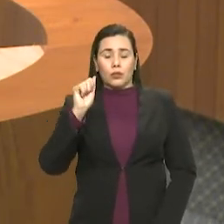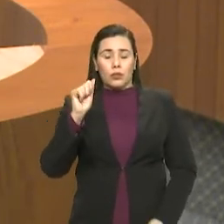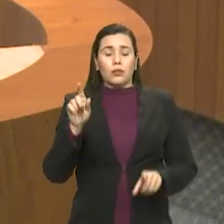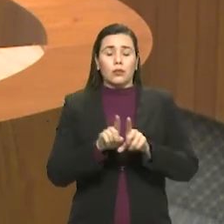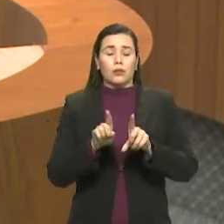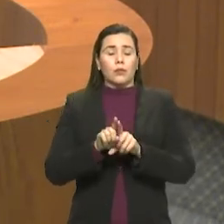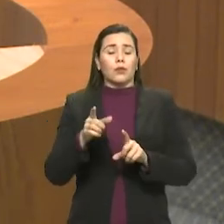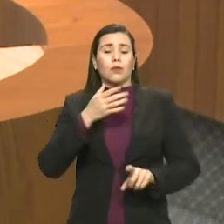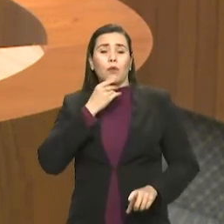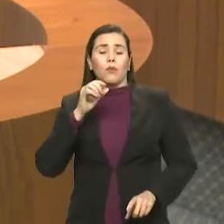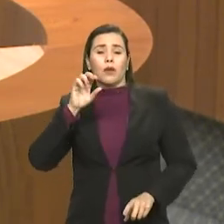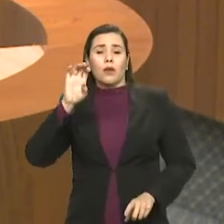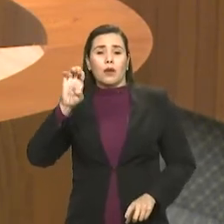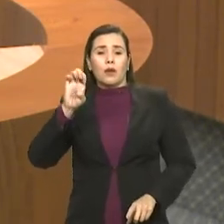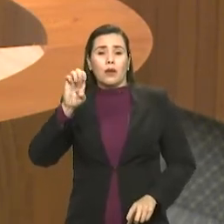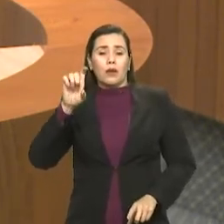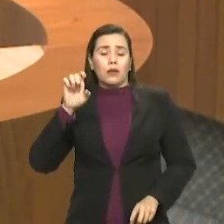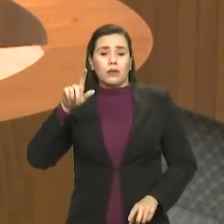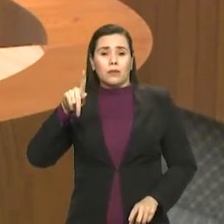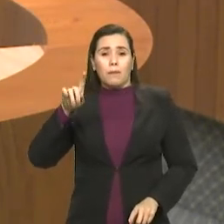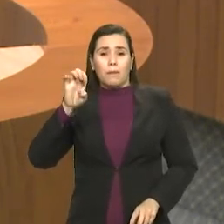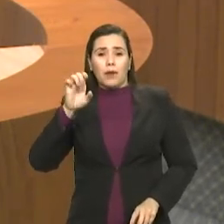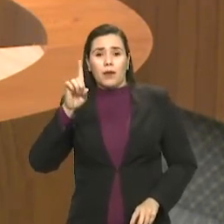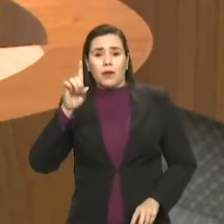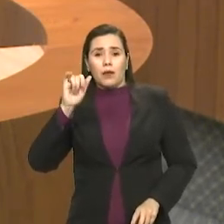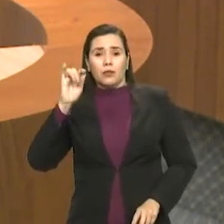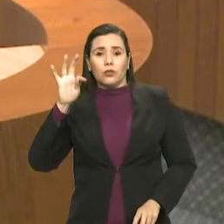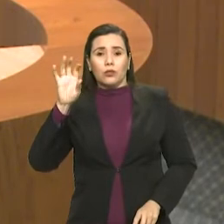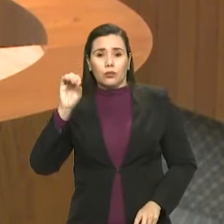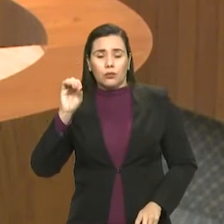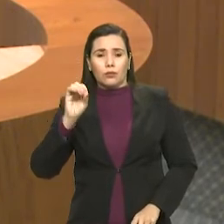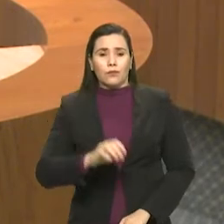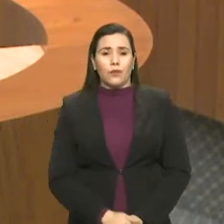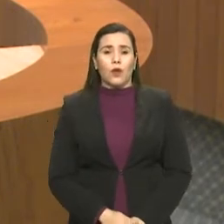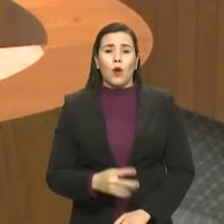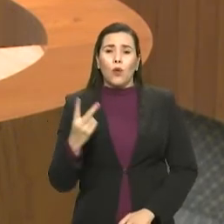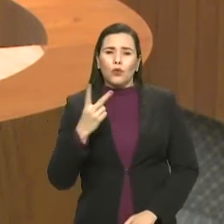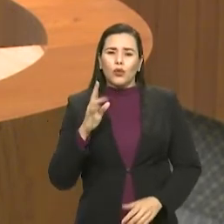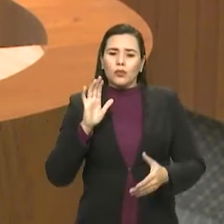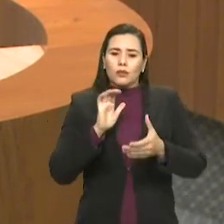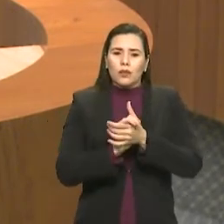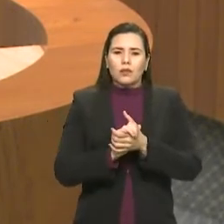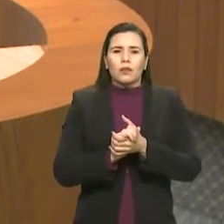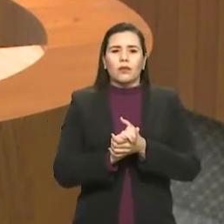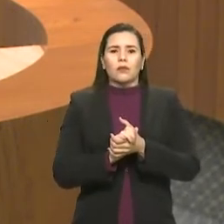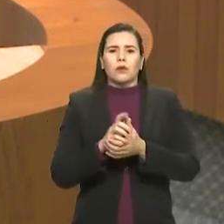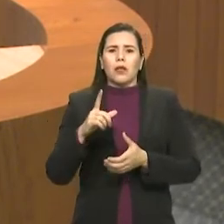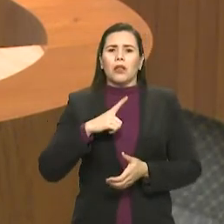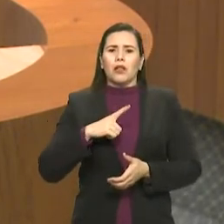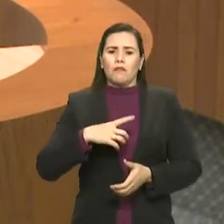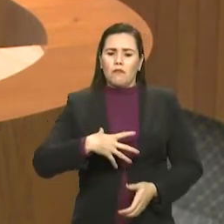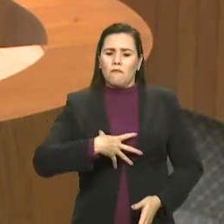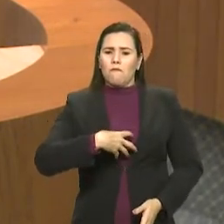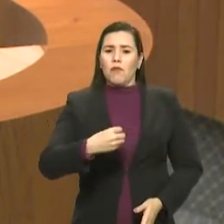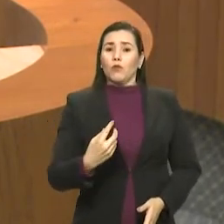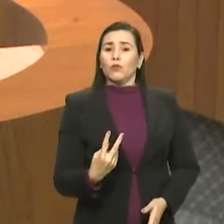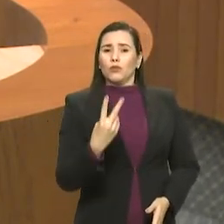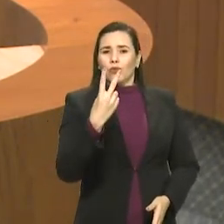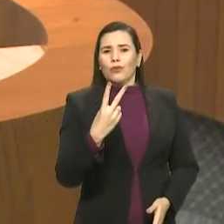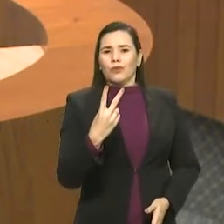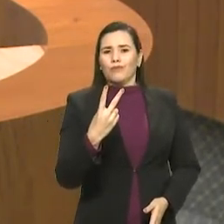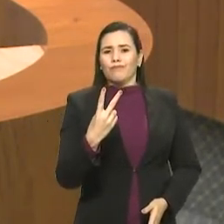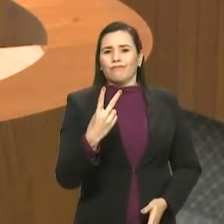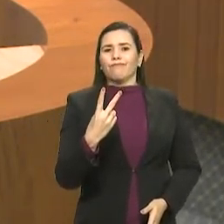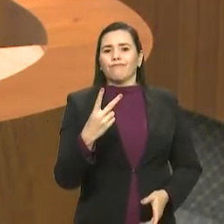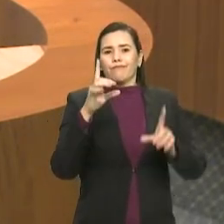dois filhos com deficiência. E qual foi a preocupação deles? Não só cuidar